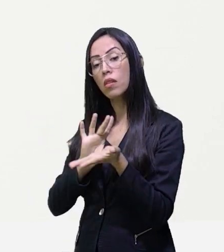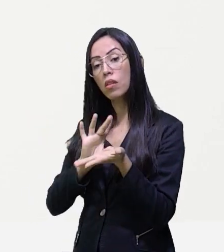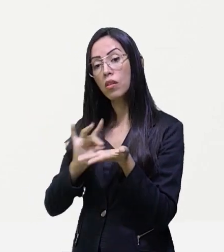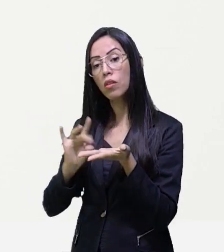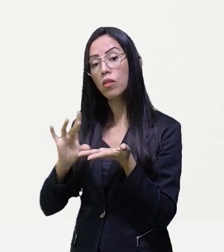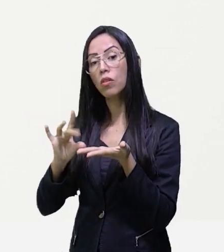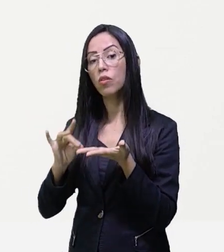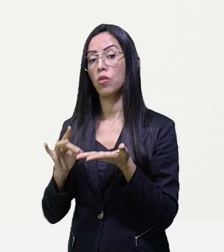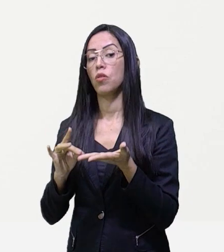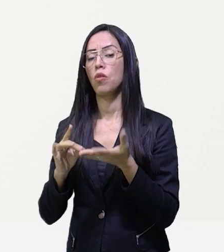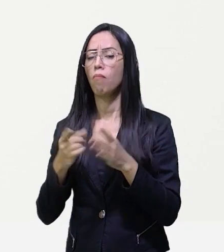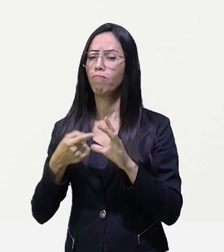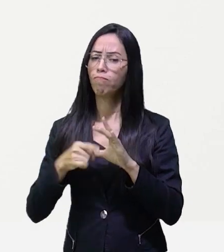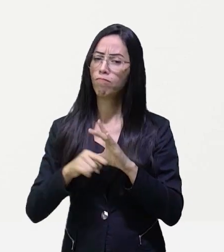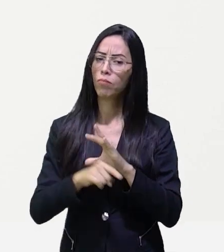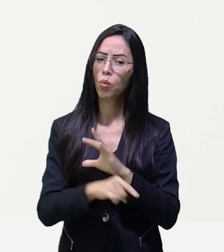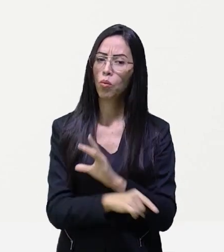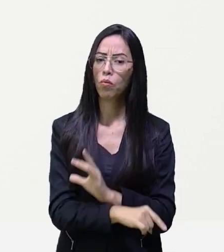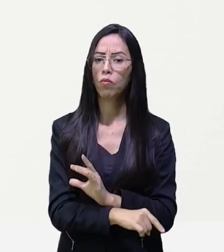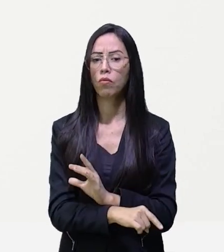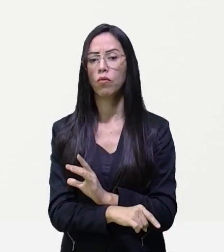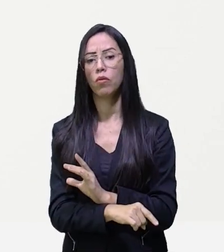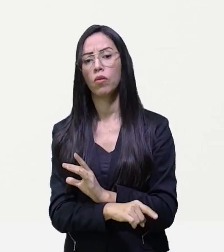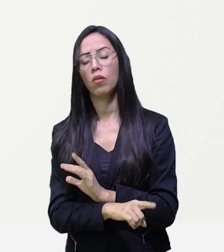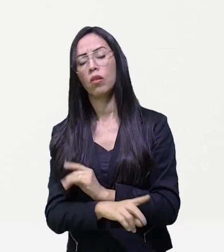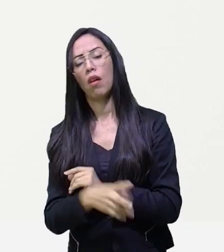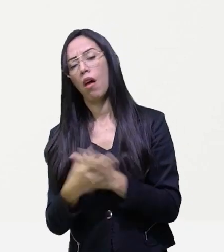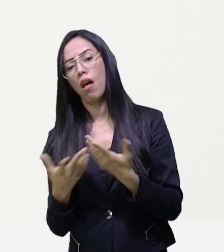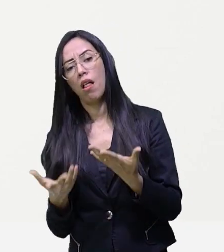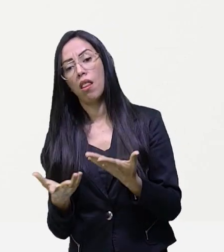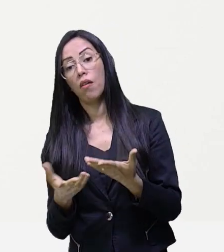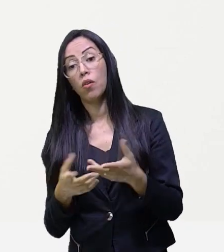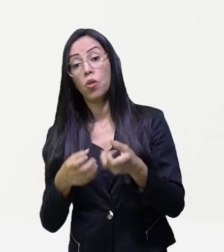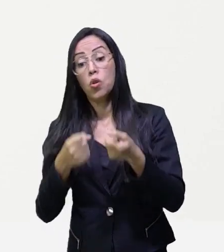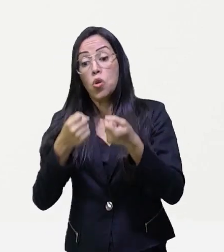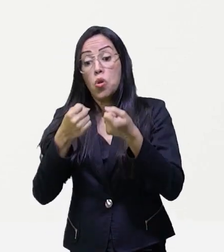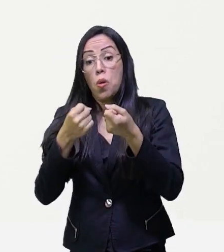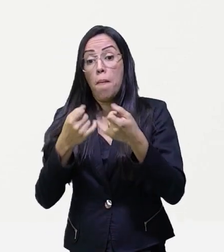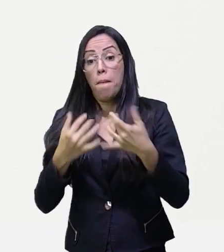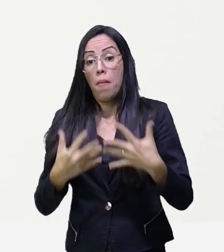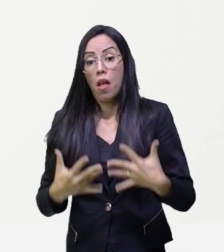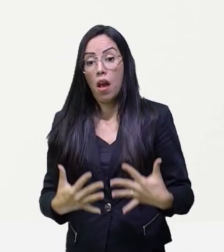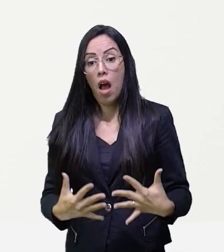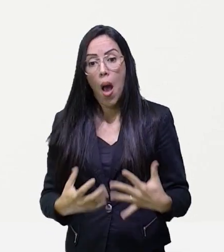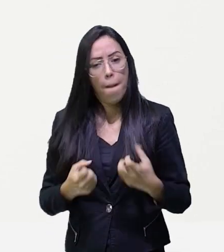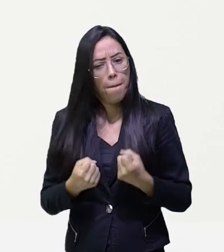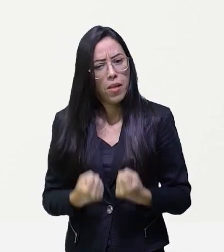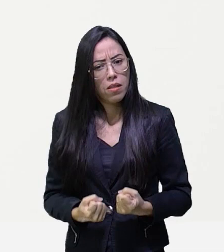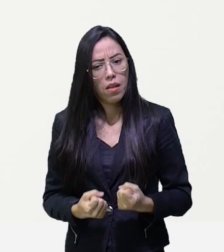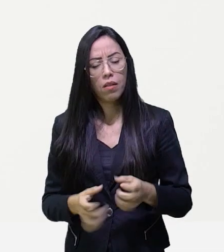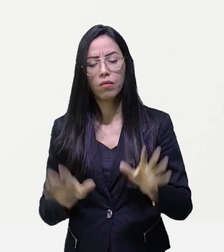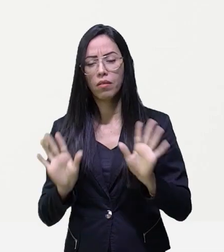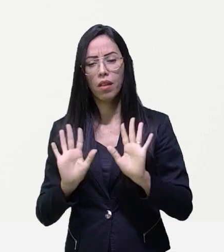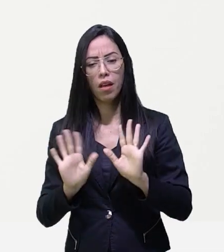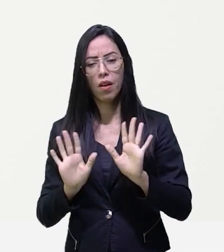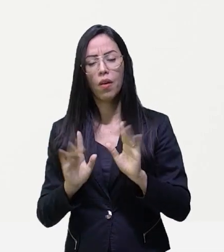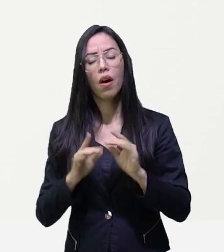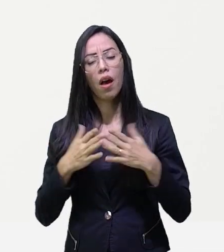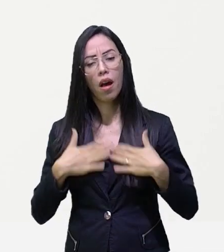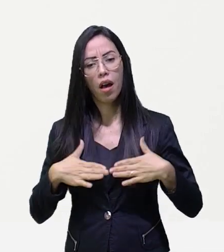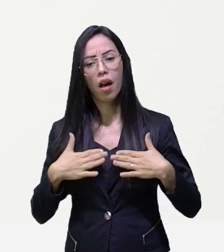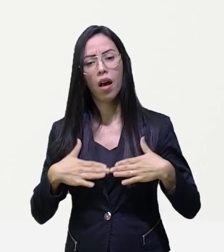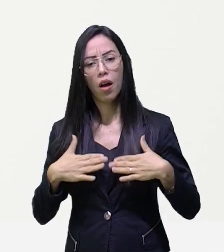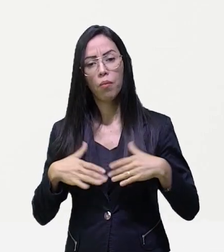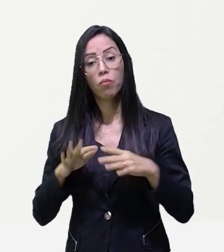mais aprofundado, né? Eu não vou explicar muitas coisas, porque ele vai ser explicado mais lá na